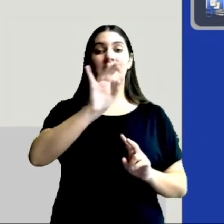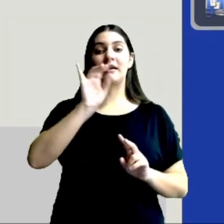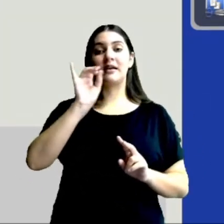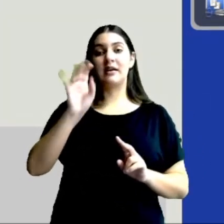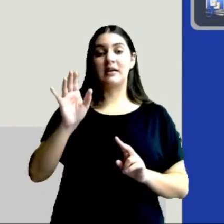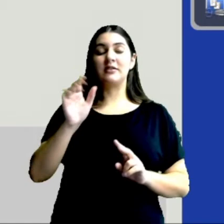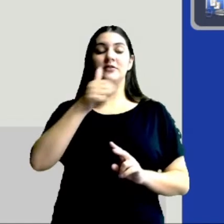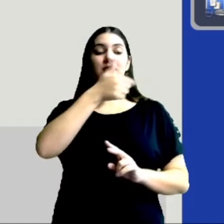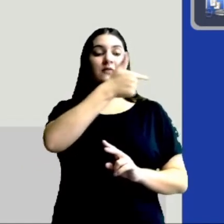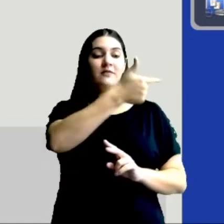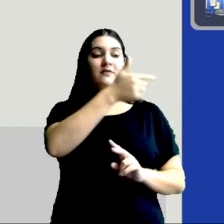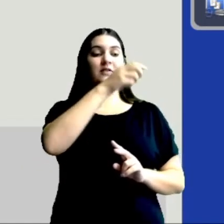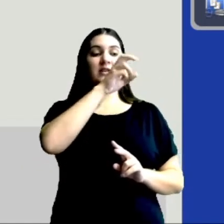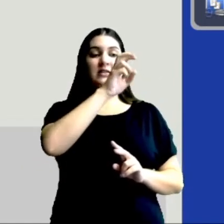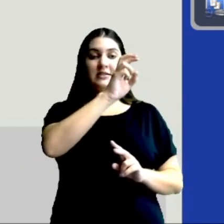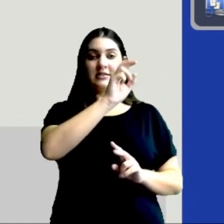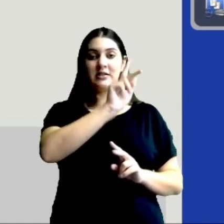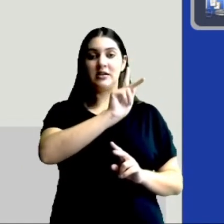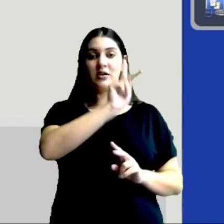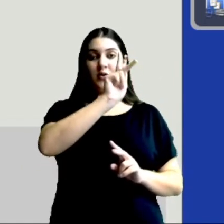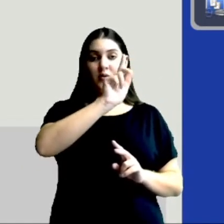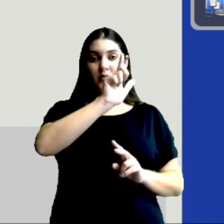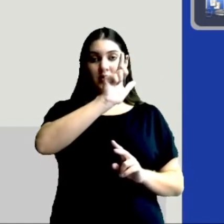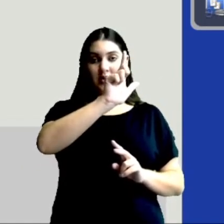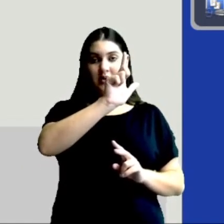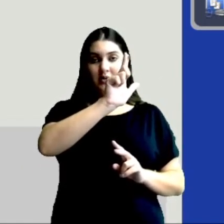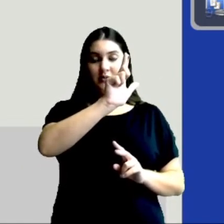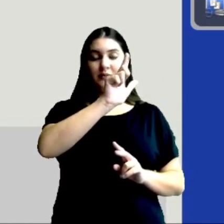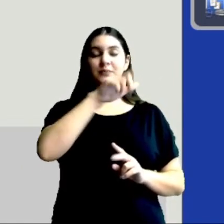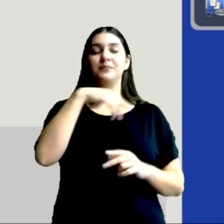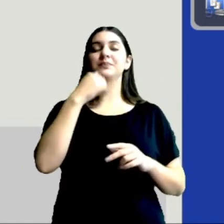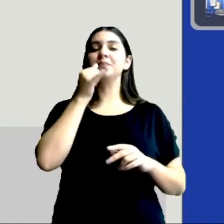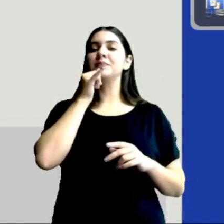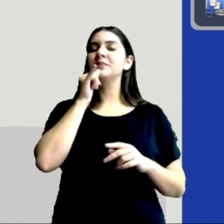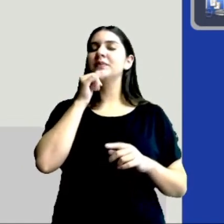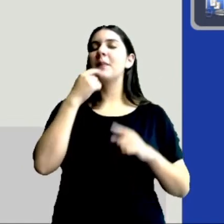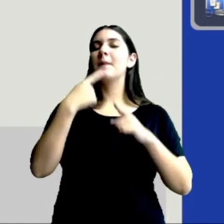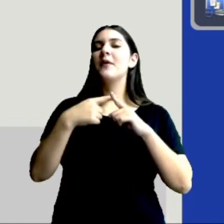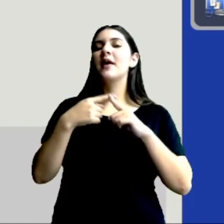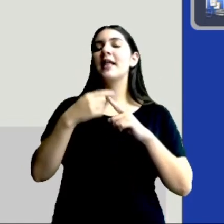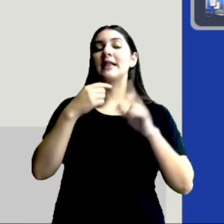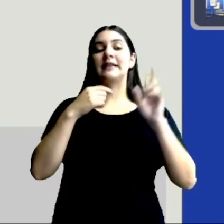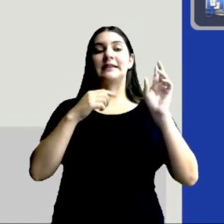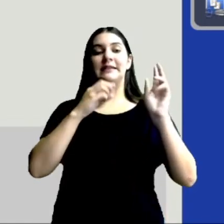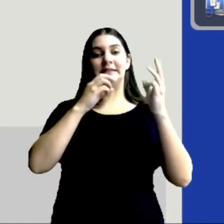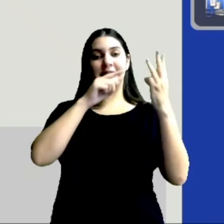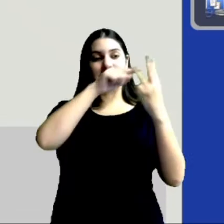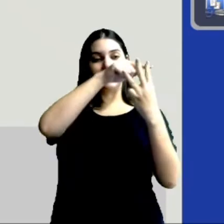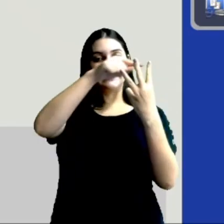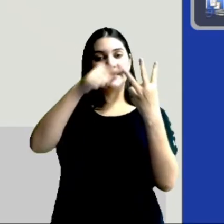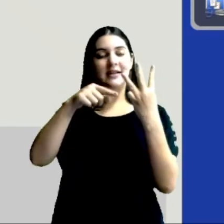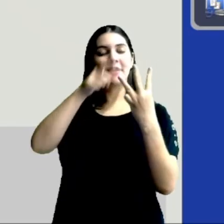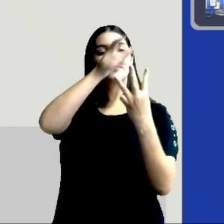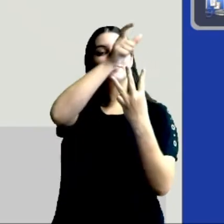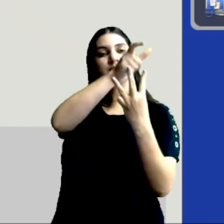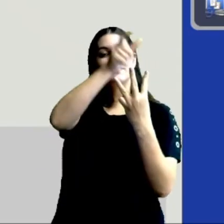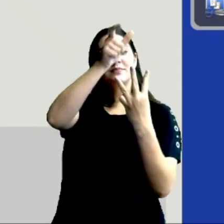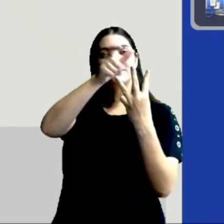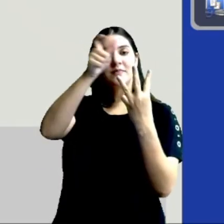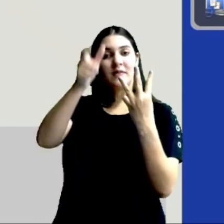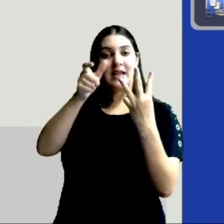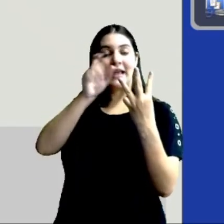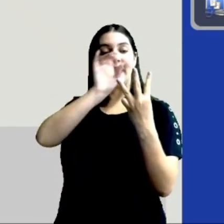ser de 25 quilos, não é isso? Ó, 3 valores desconhecidos chegar em 75, cada um desses tem que ser